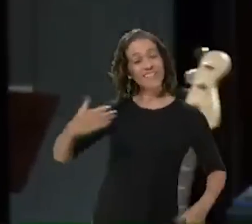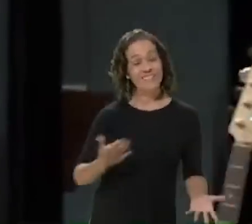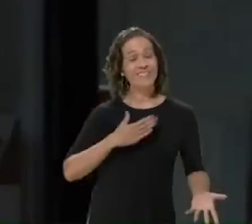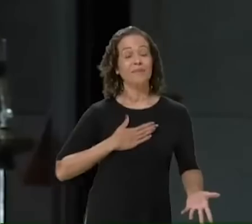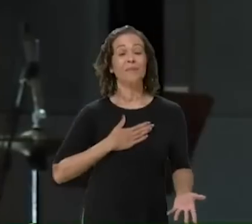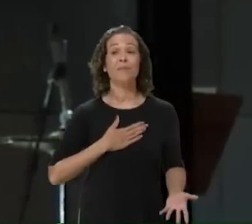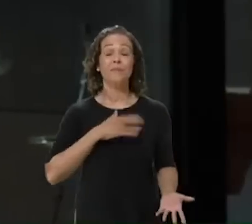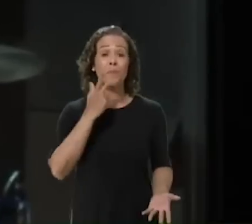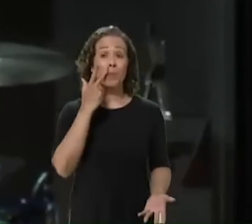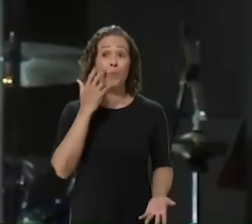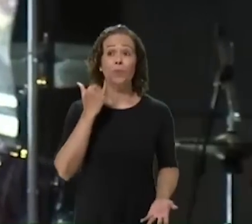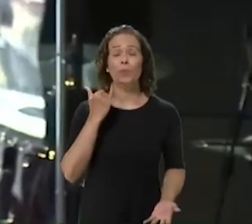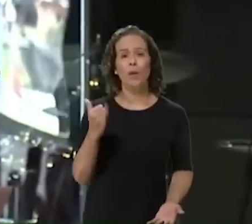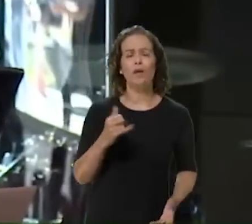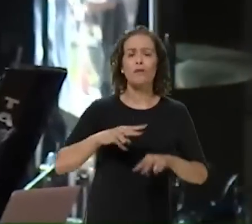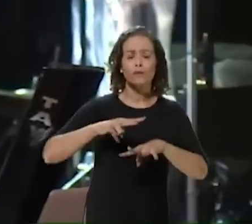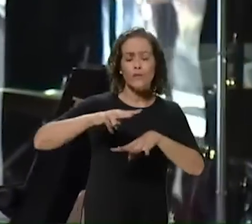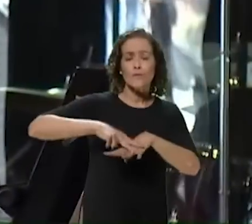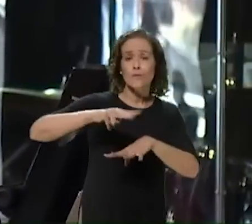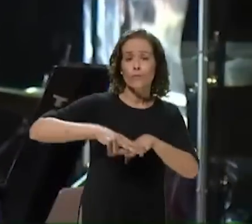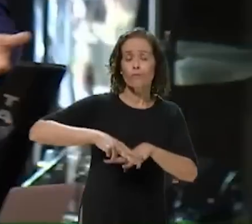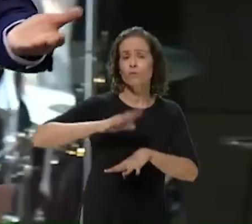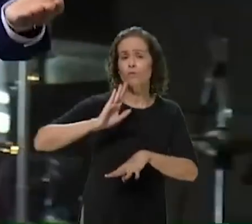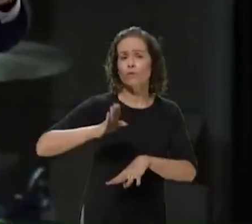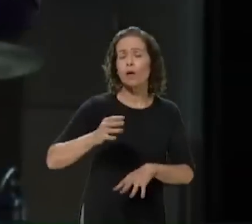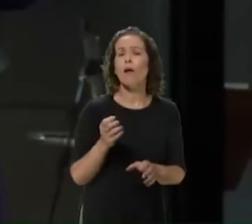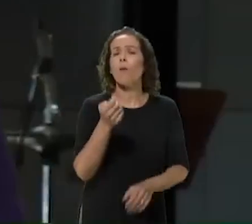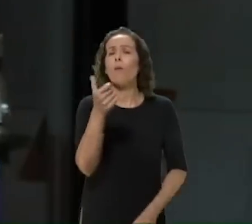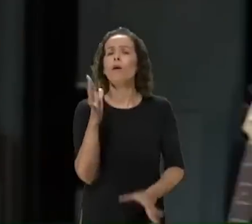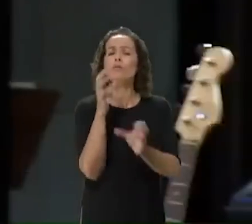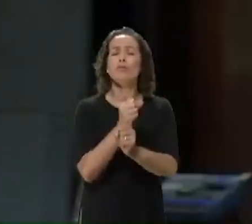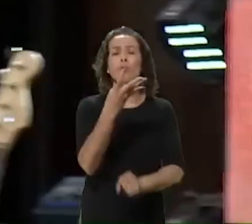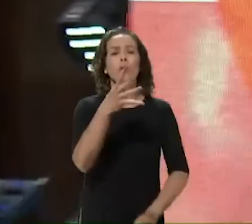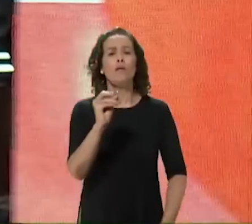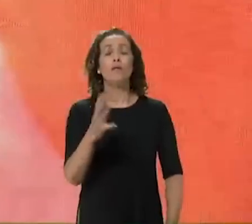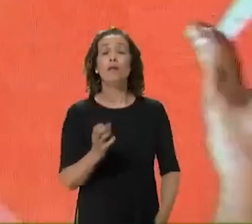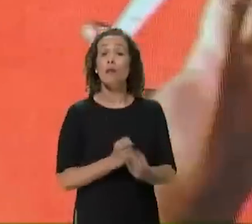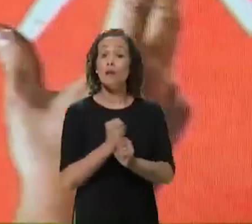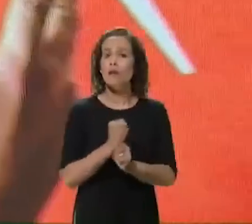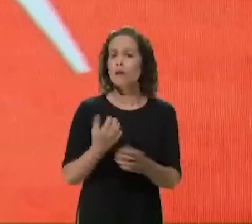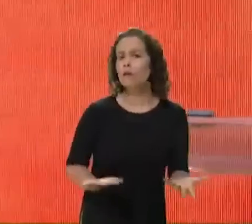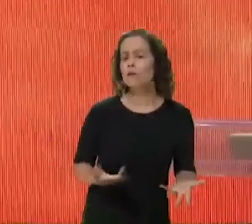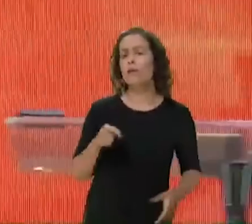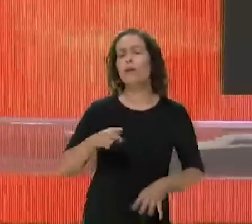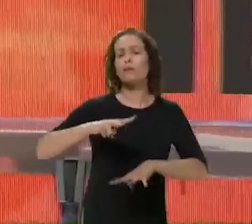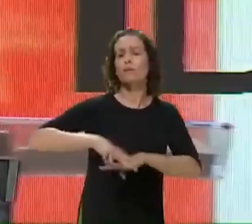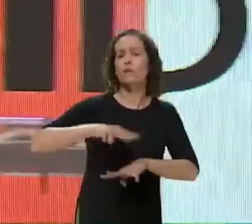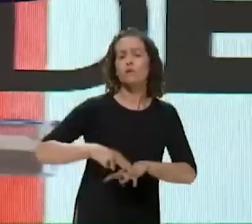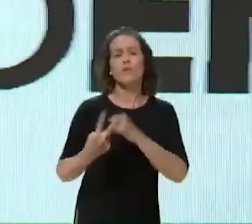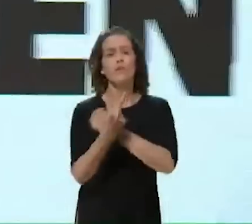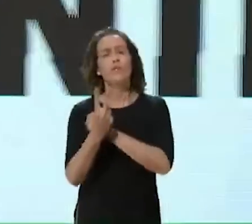viúvo há quase 40, não porque eu queria que ele já tivesse casado, mas ele ficou viúvo cuidando de mim e das minhas duas irmãs, e é um